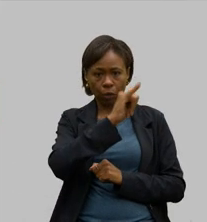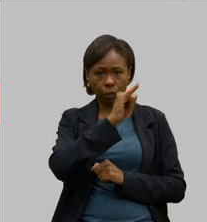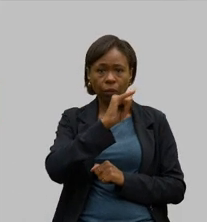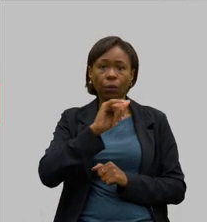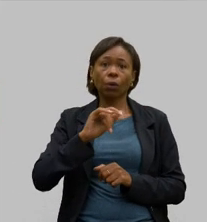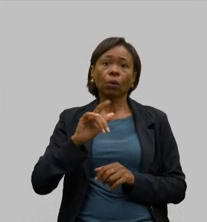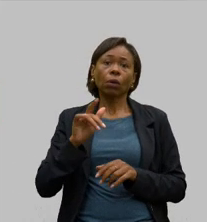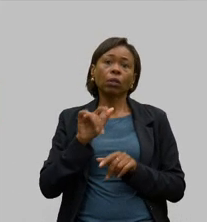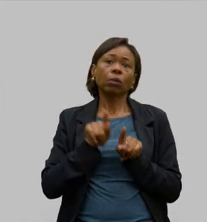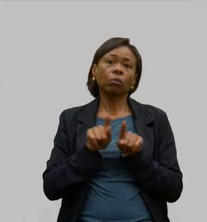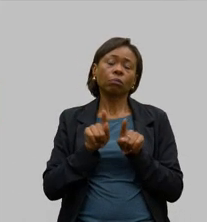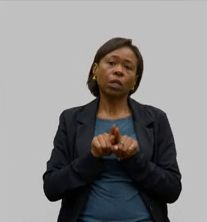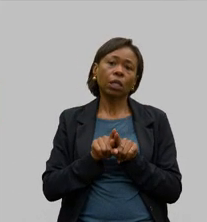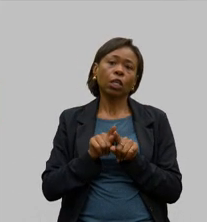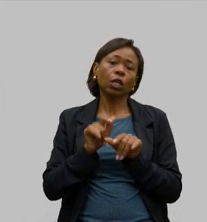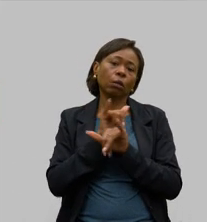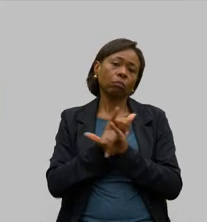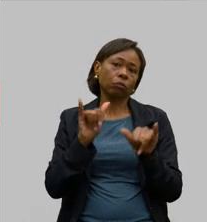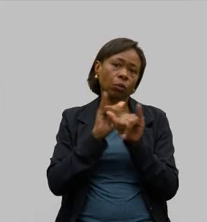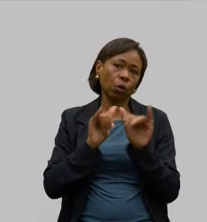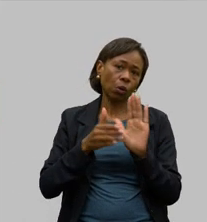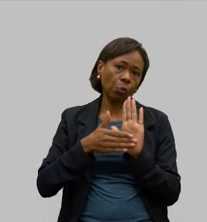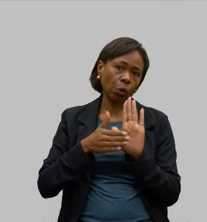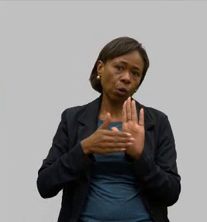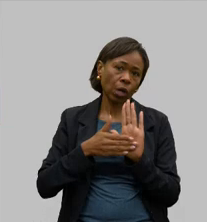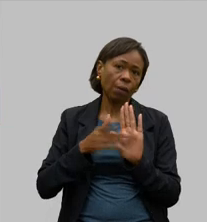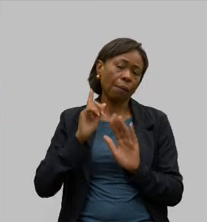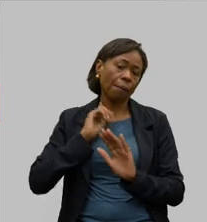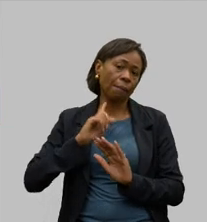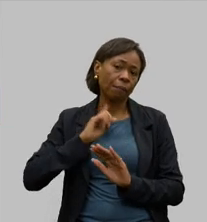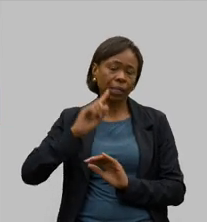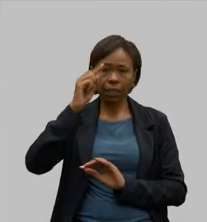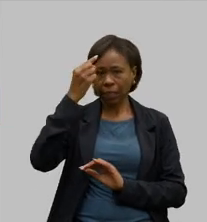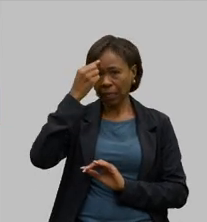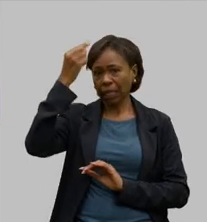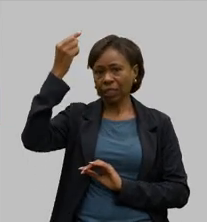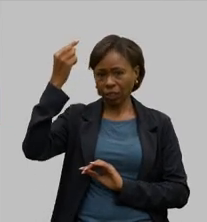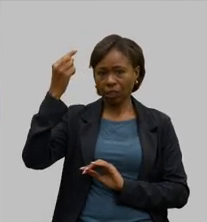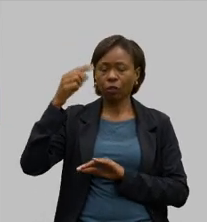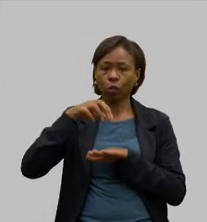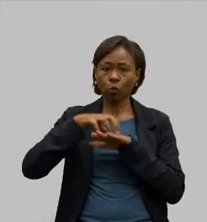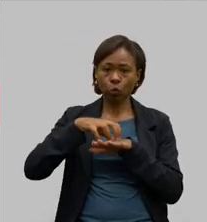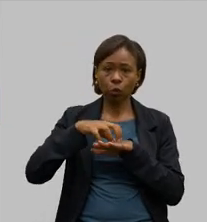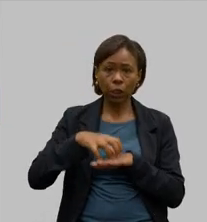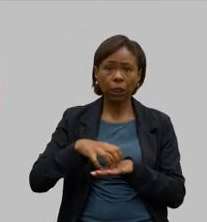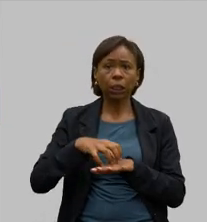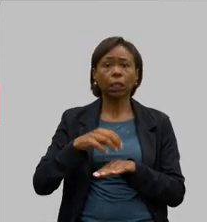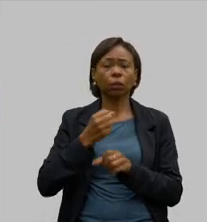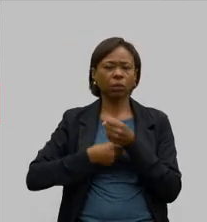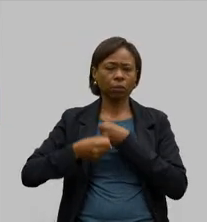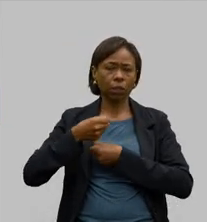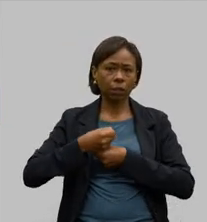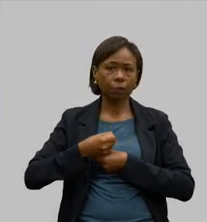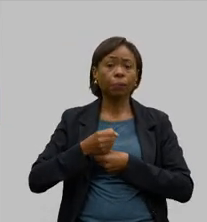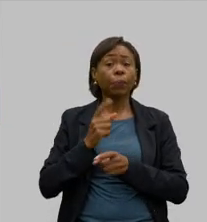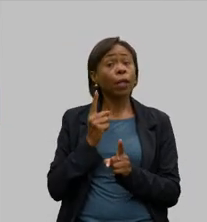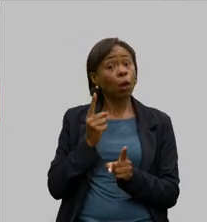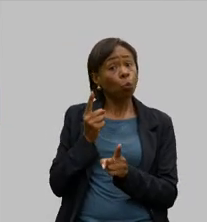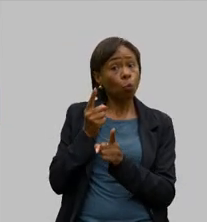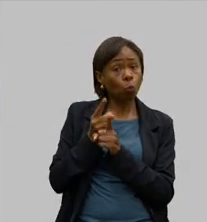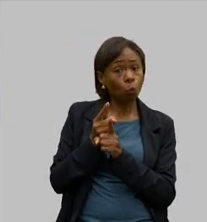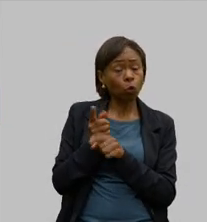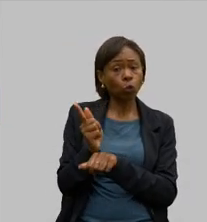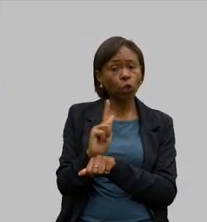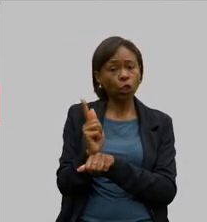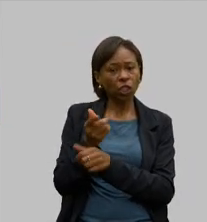Minas criativas de o mais turistas que nós fizemos no ano passado o encontro de gestores que já virou uma uma tradição